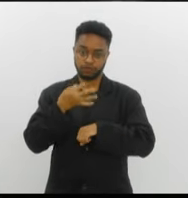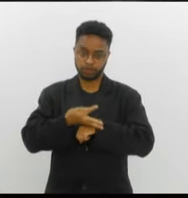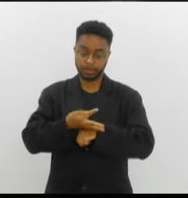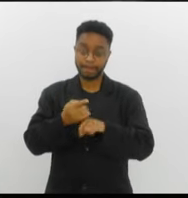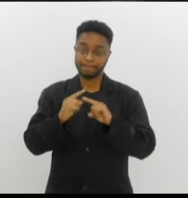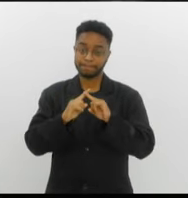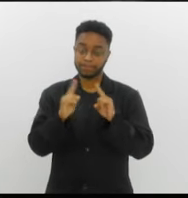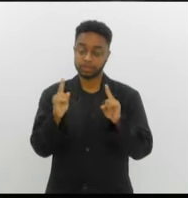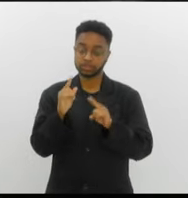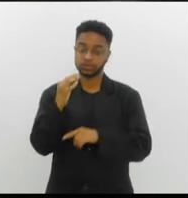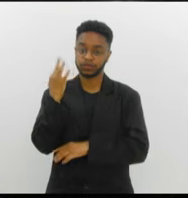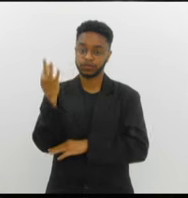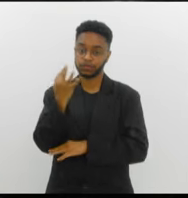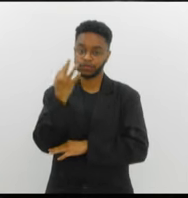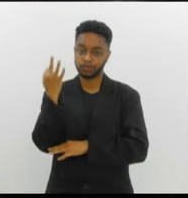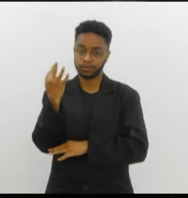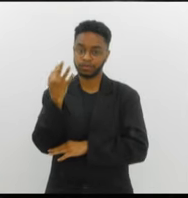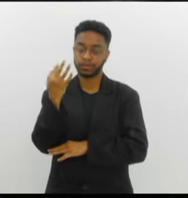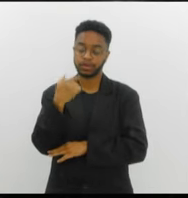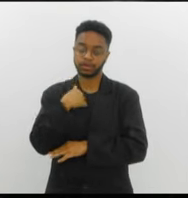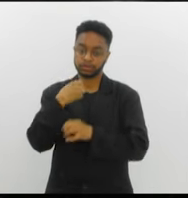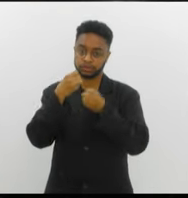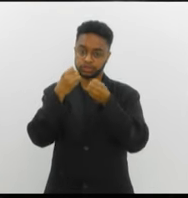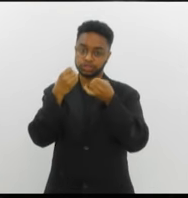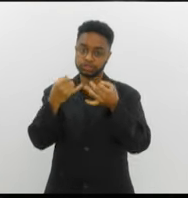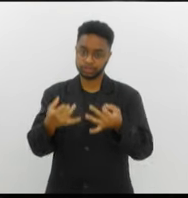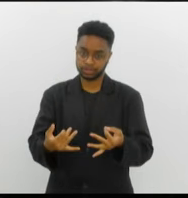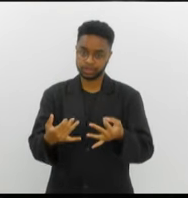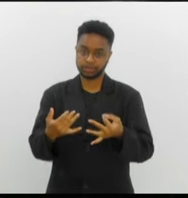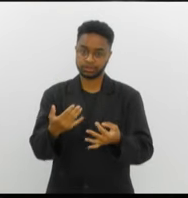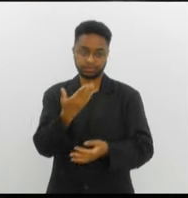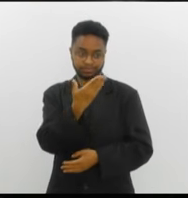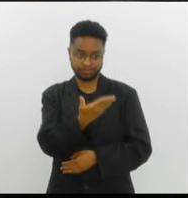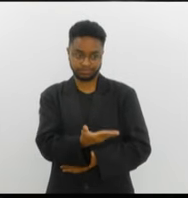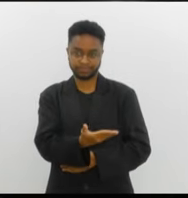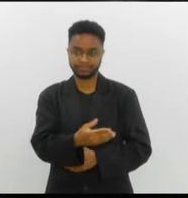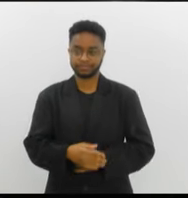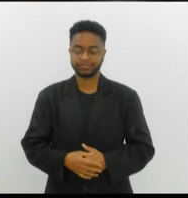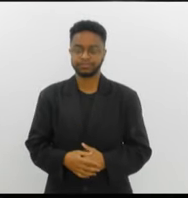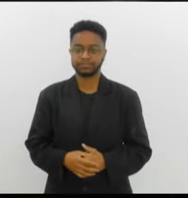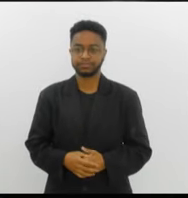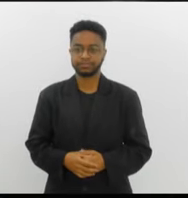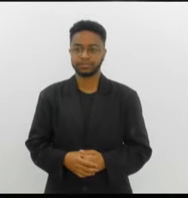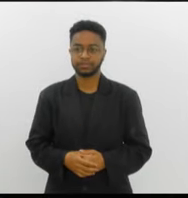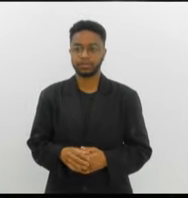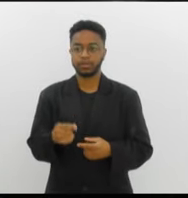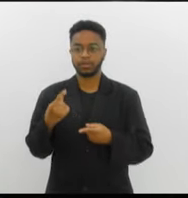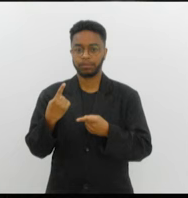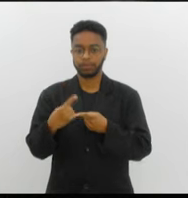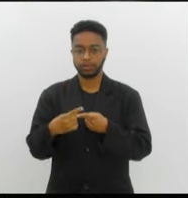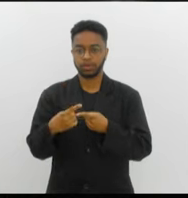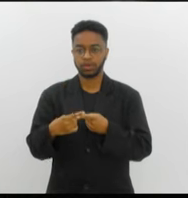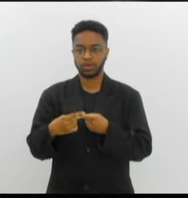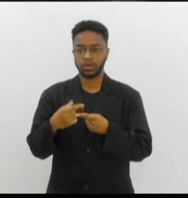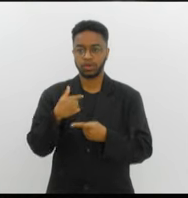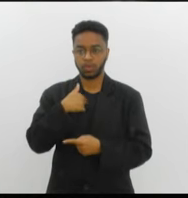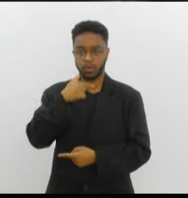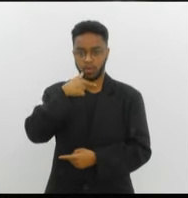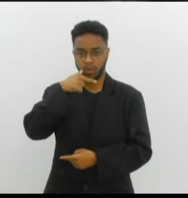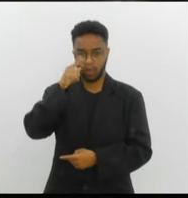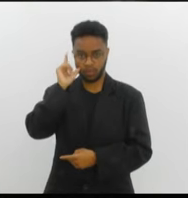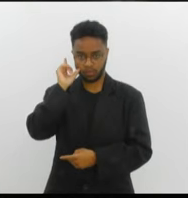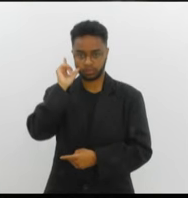formalmente estou me justificando perante Vossa Excelência, porque eu fui no dia de